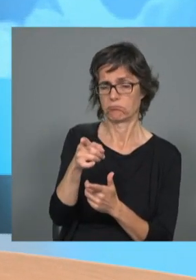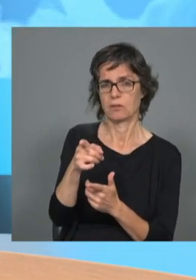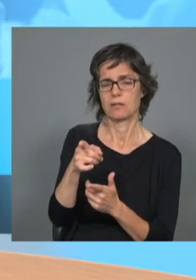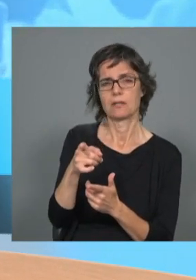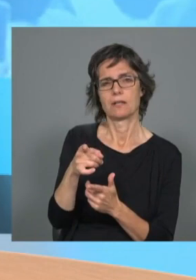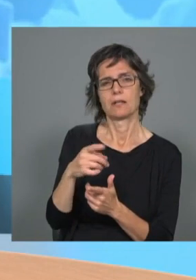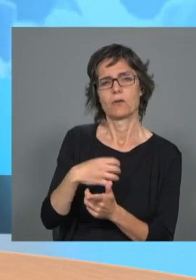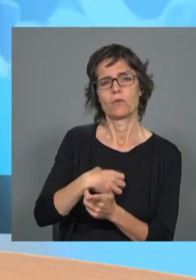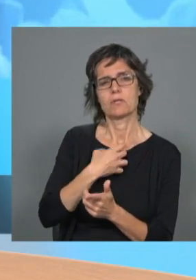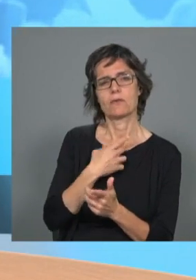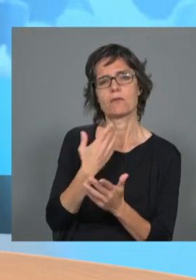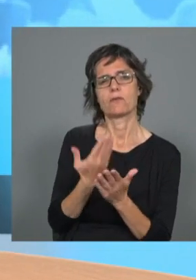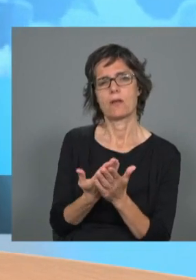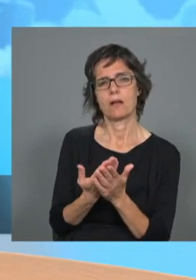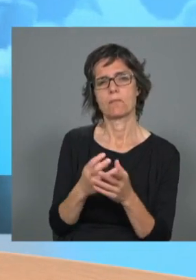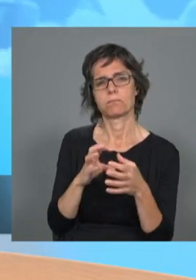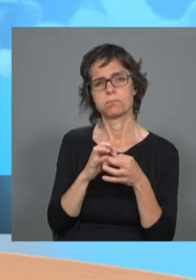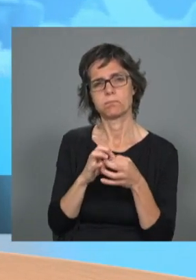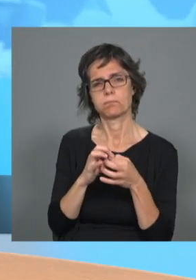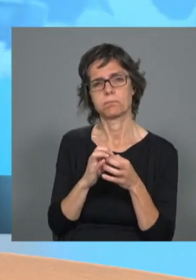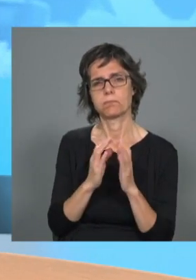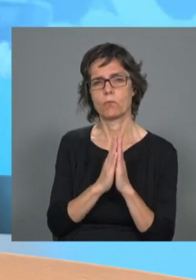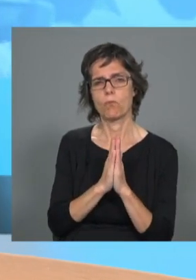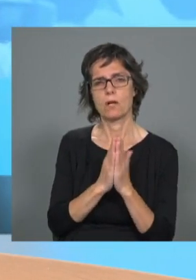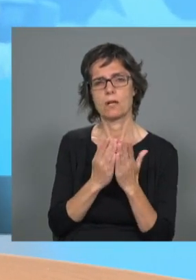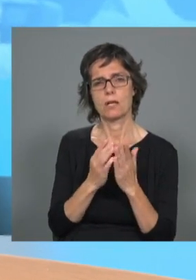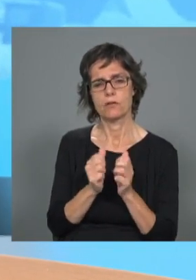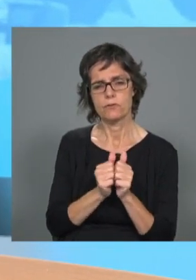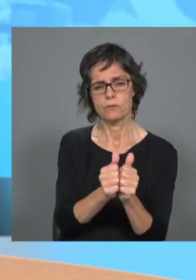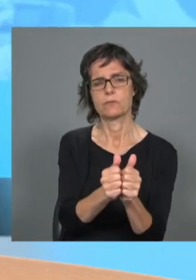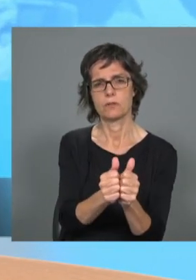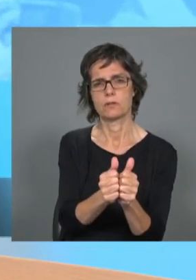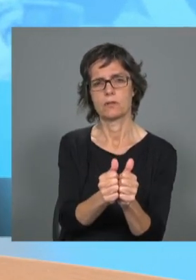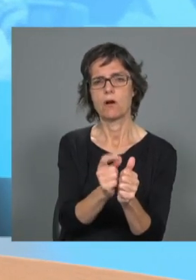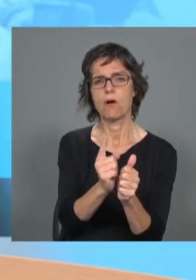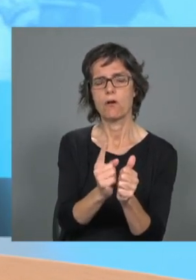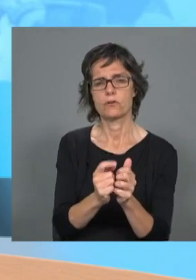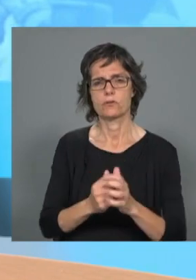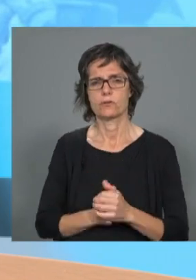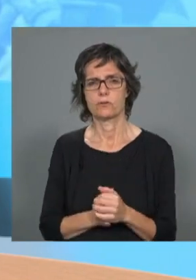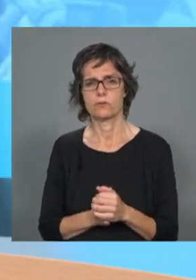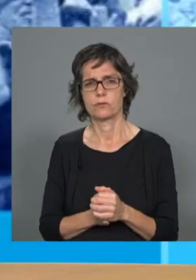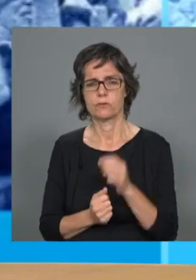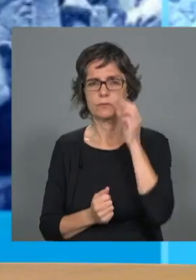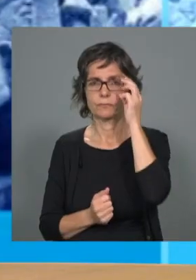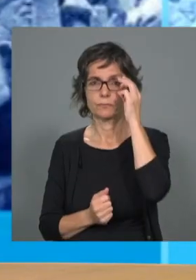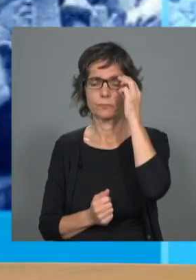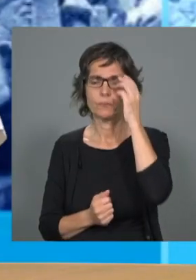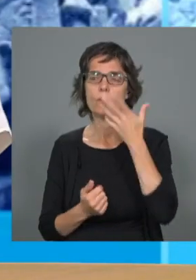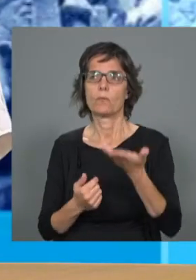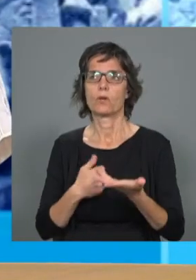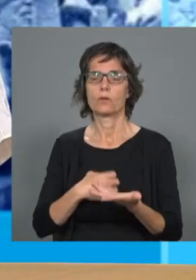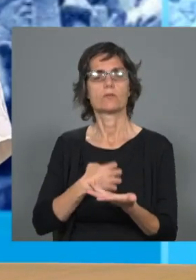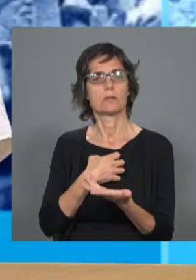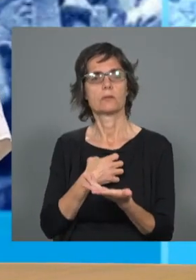ao fim e ao cabo, esta ligação a uma proposta de evangelho, a um caminho à igreja, também feito com os outros? Sim. eu acho que a chave é mesmo